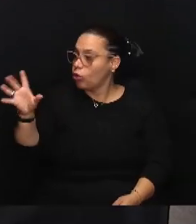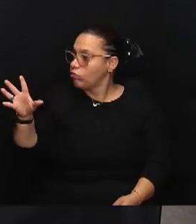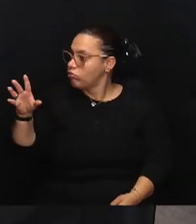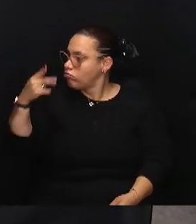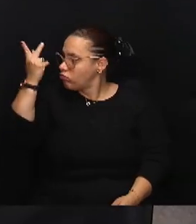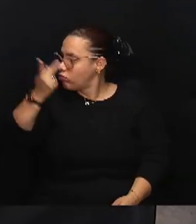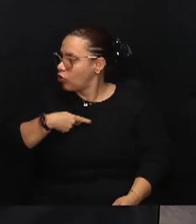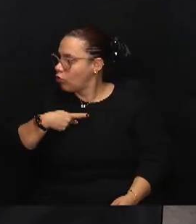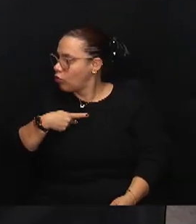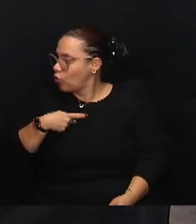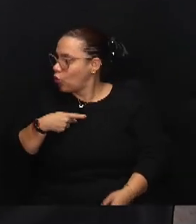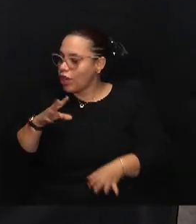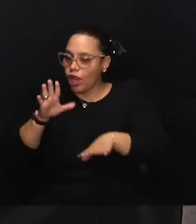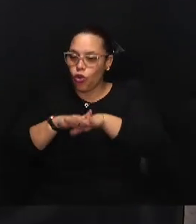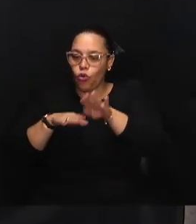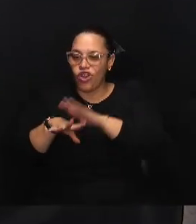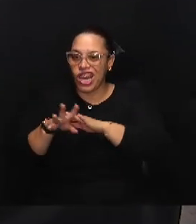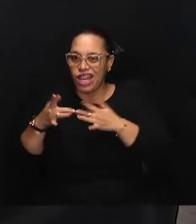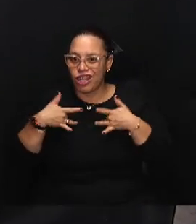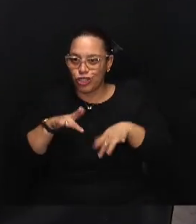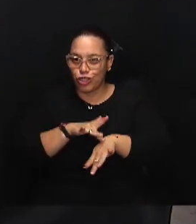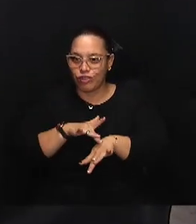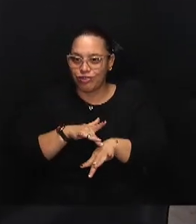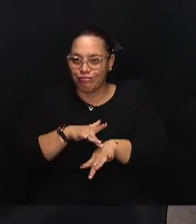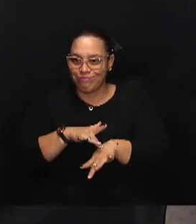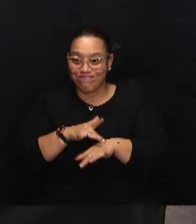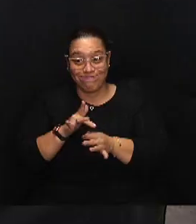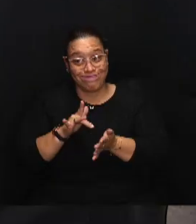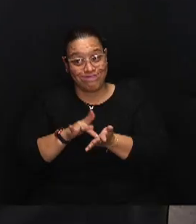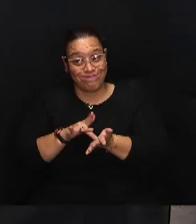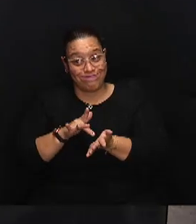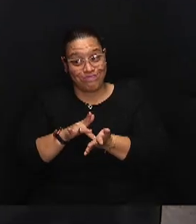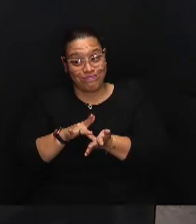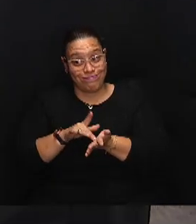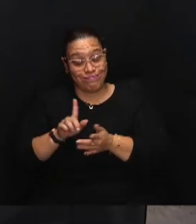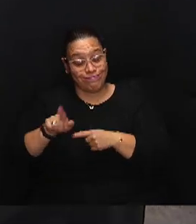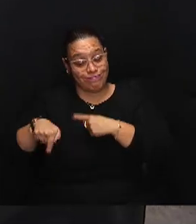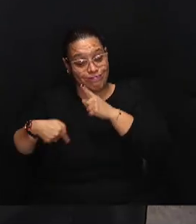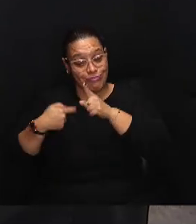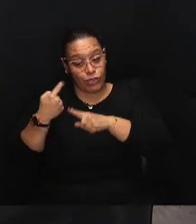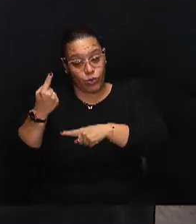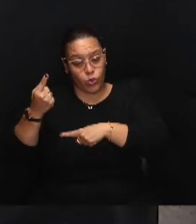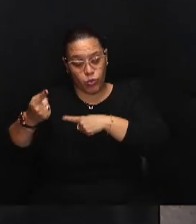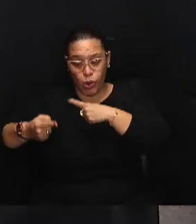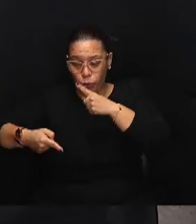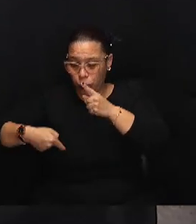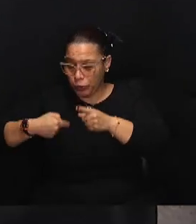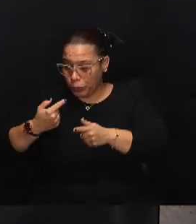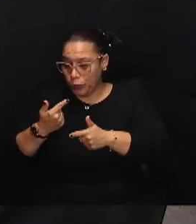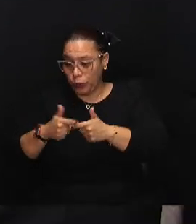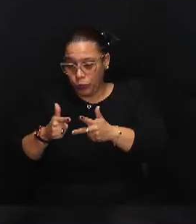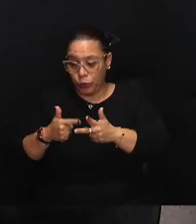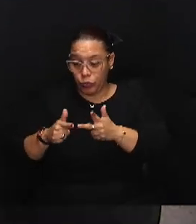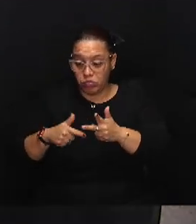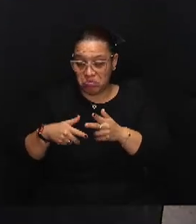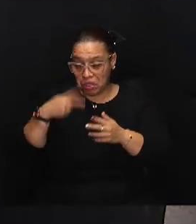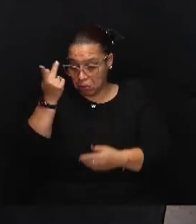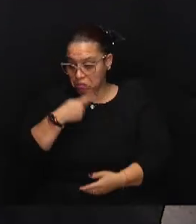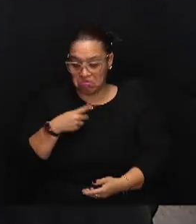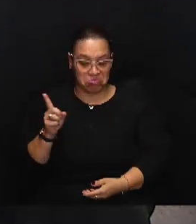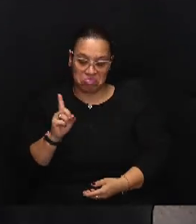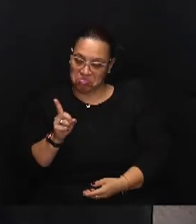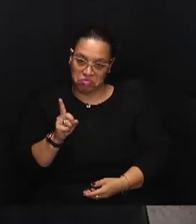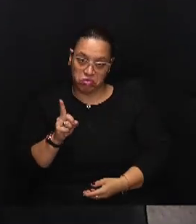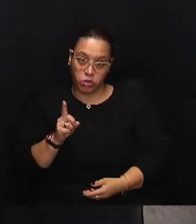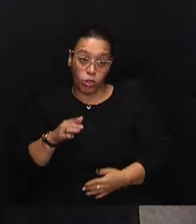aquilo que é virtuoso. E, na verdade, a gente tem uma série de outras questões que também nos pertence, não necessariamente